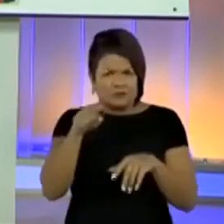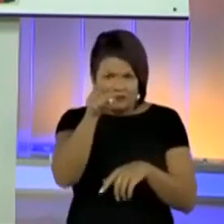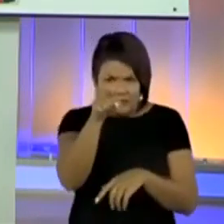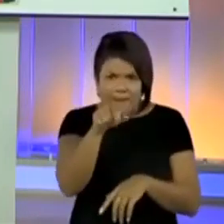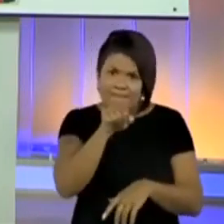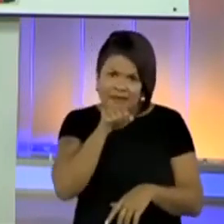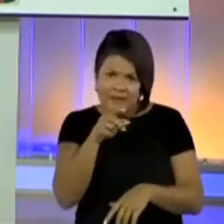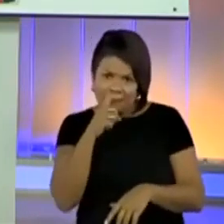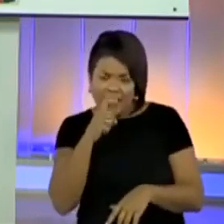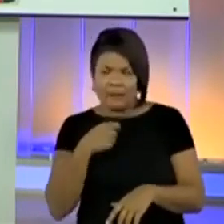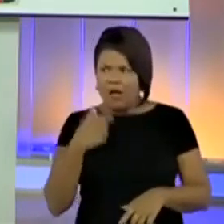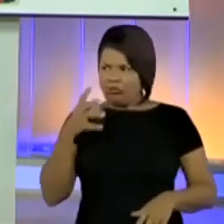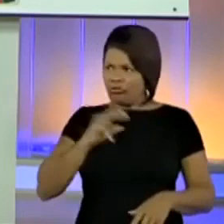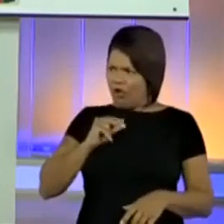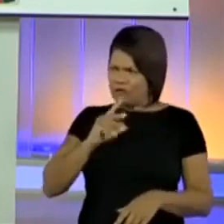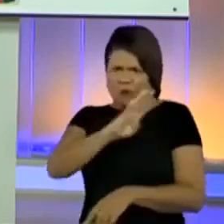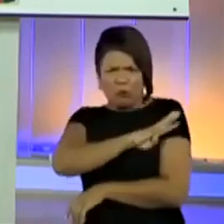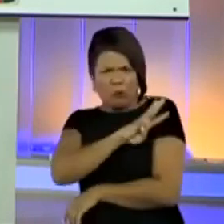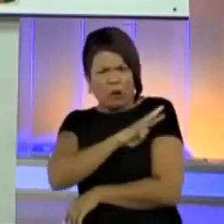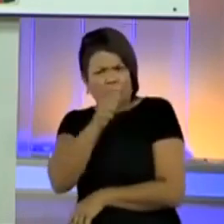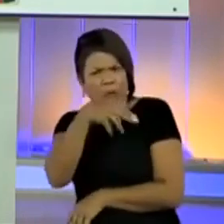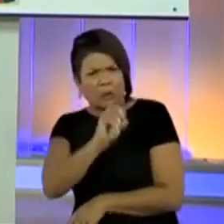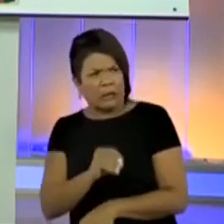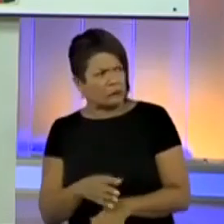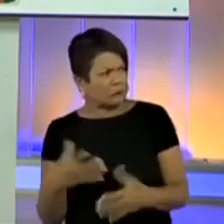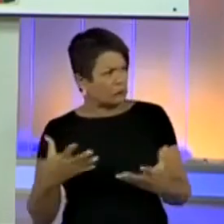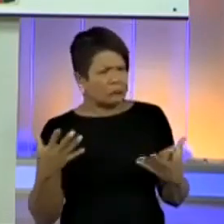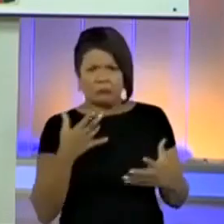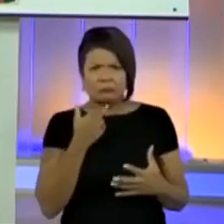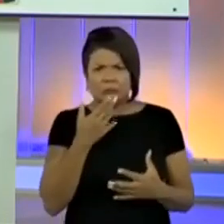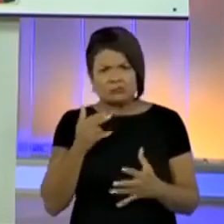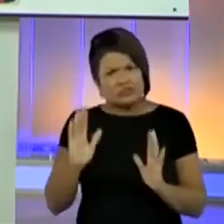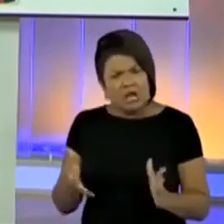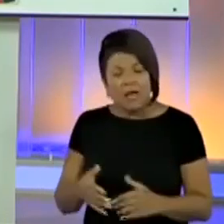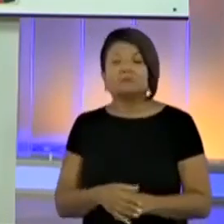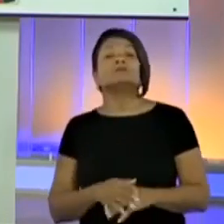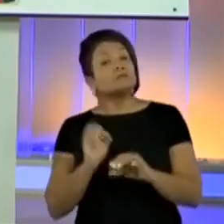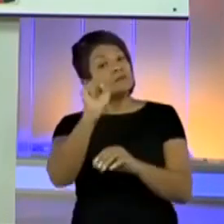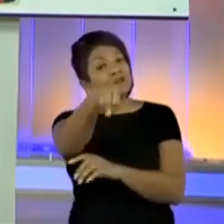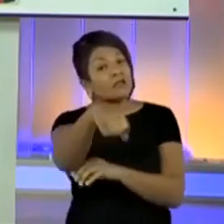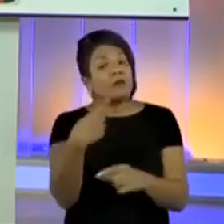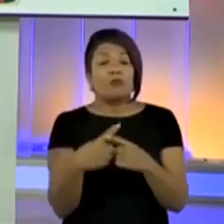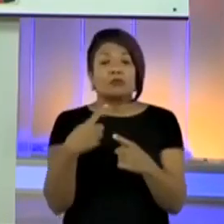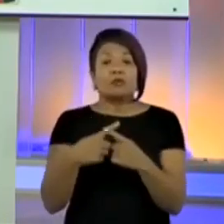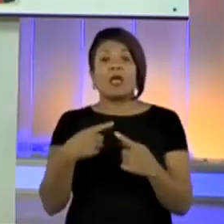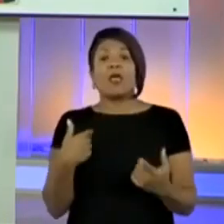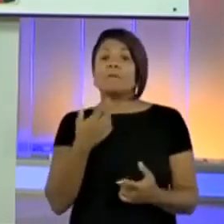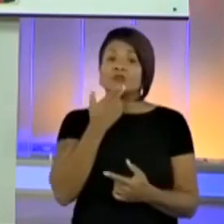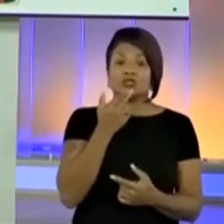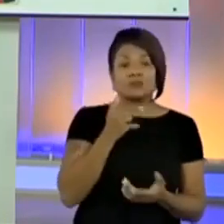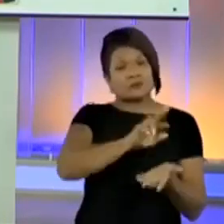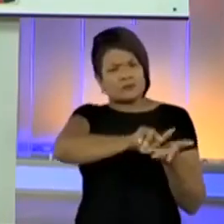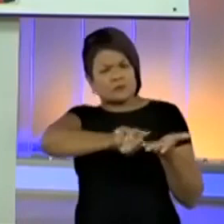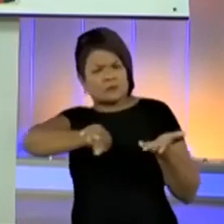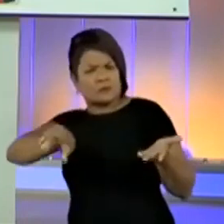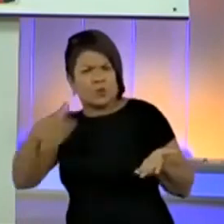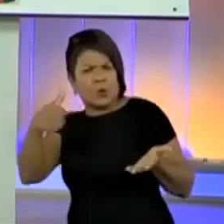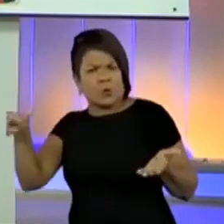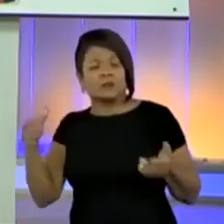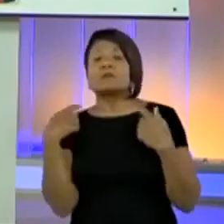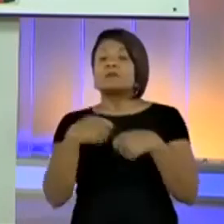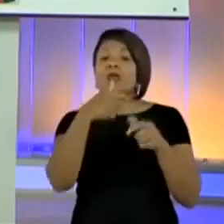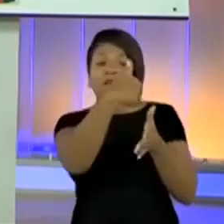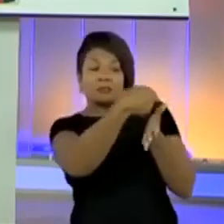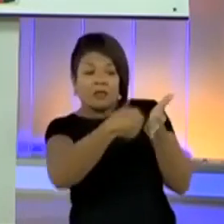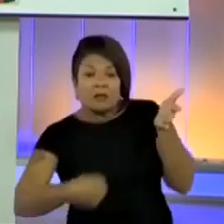ano? Sim, nós trabalhamos Machado de Assis assim como outros autores, porque nós vamos trabalhar com o texto com as crianças. Então nós